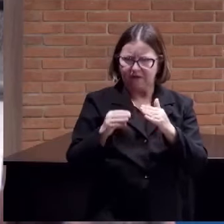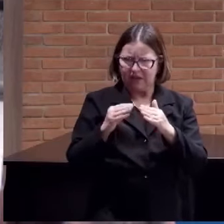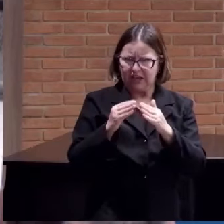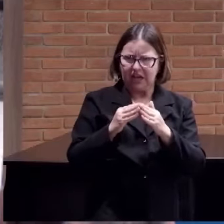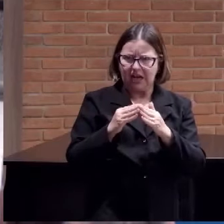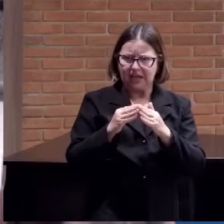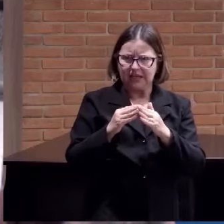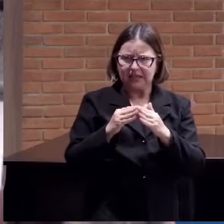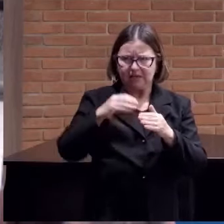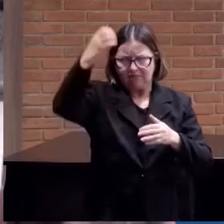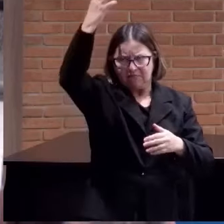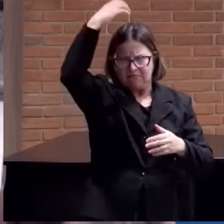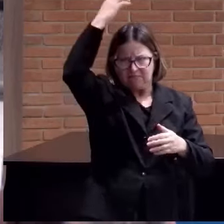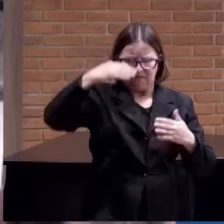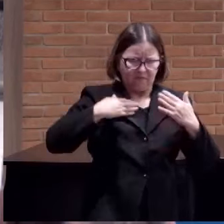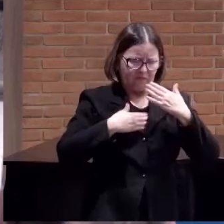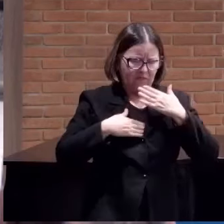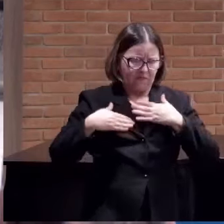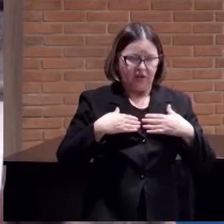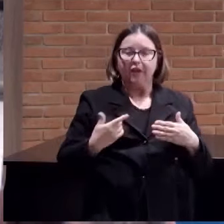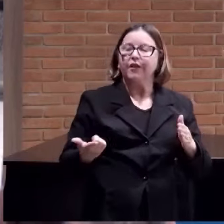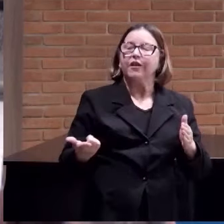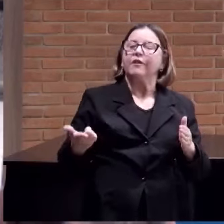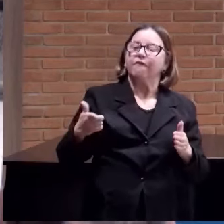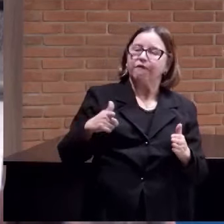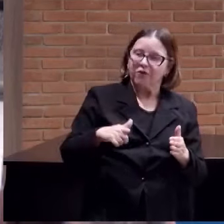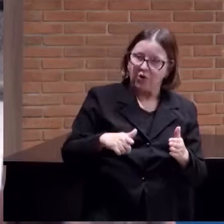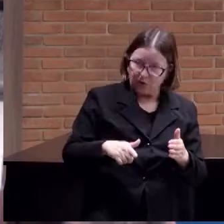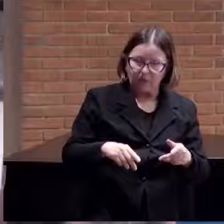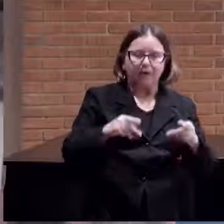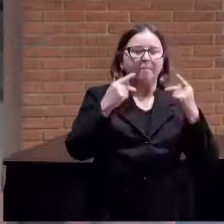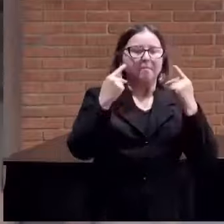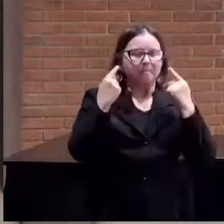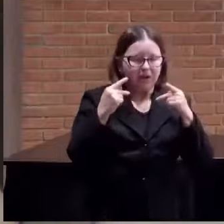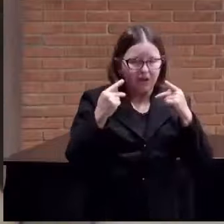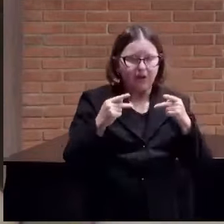E ele disse, esse homem não se pode fazer mais.